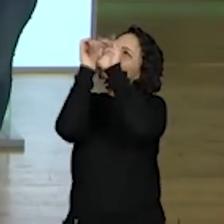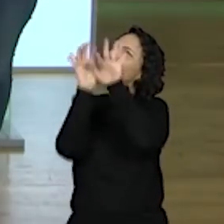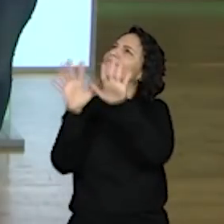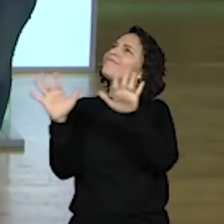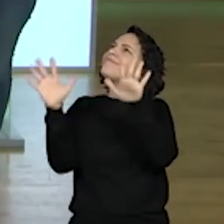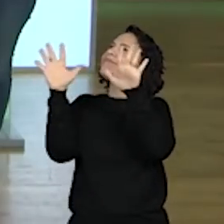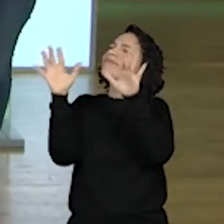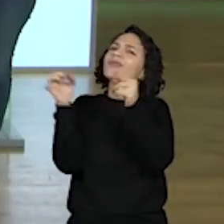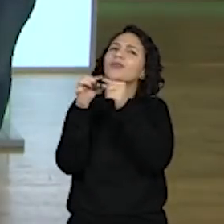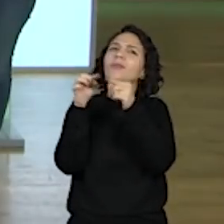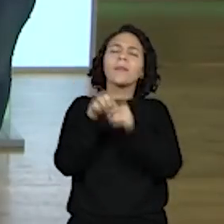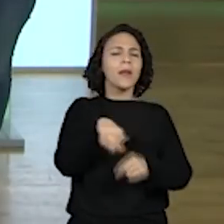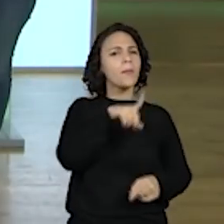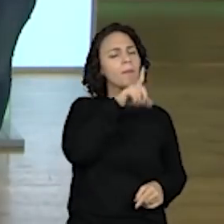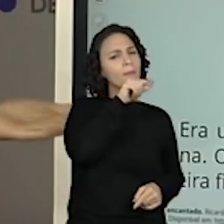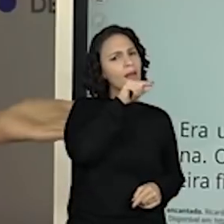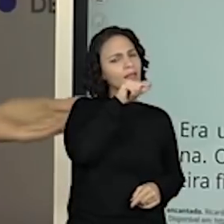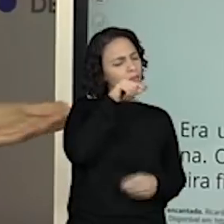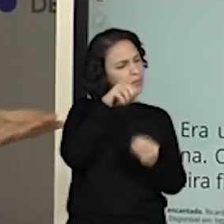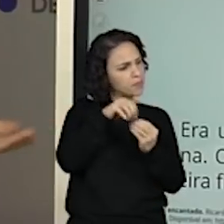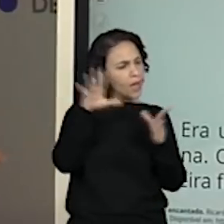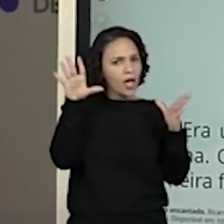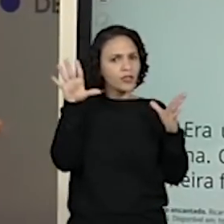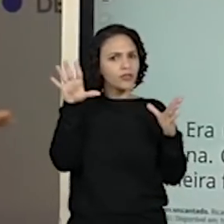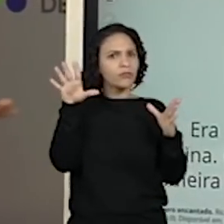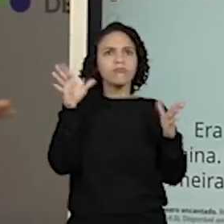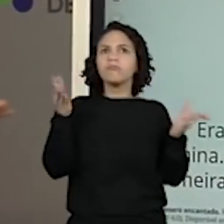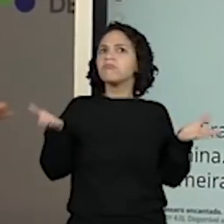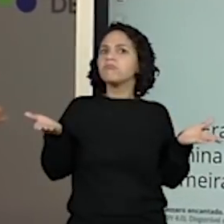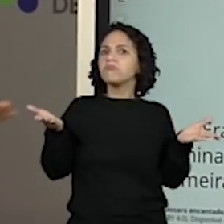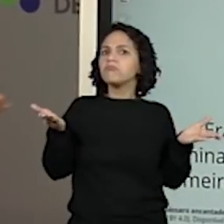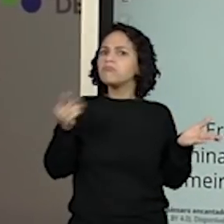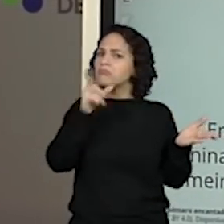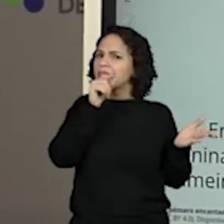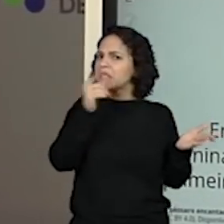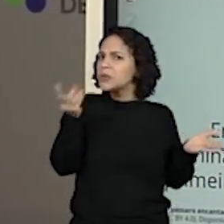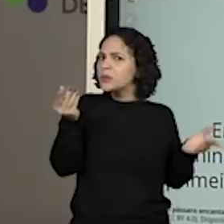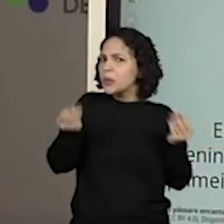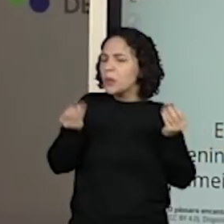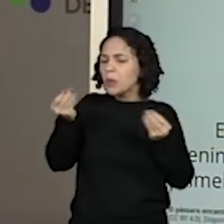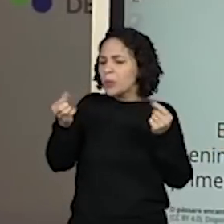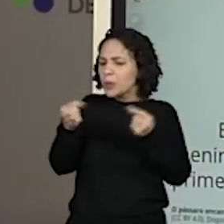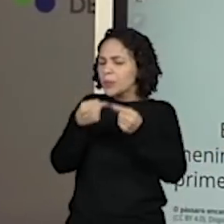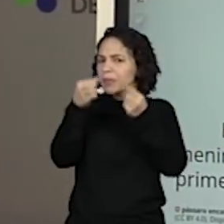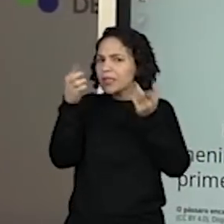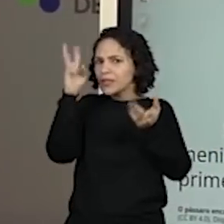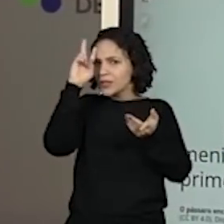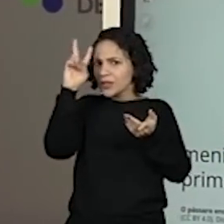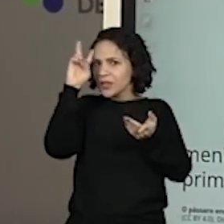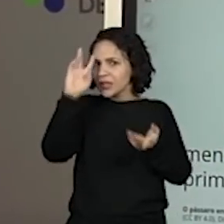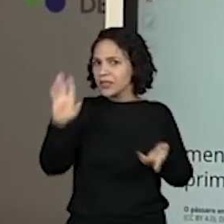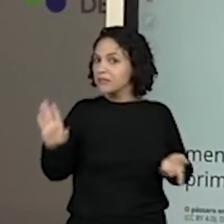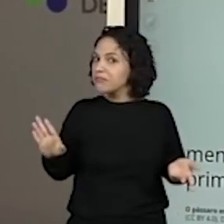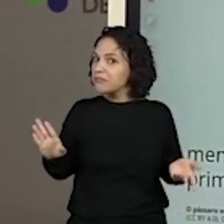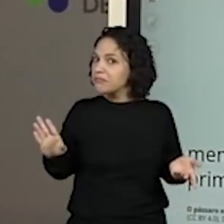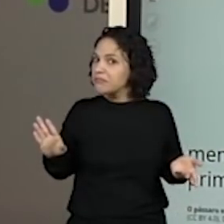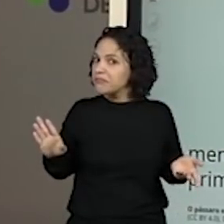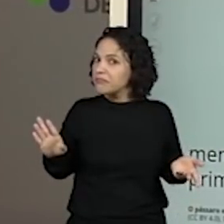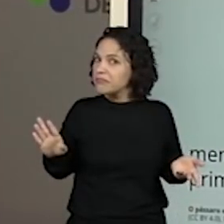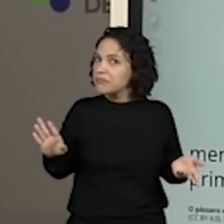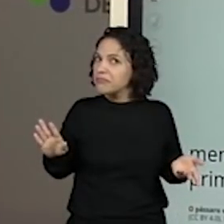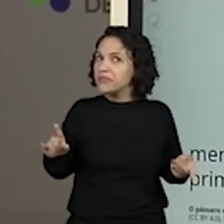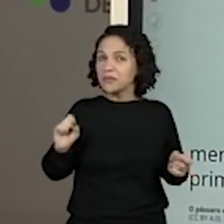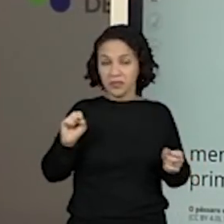que falava de um pássaro encantado. E esse pássaro encantado, quando é que ele vai entrar na história? Será que já vai ser na